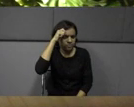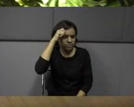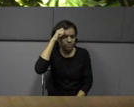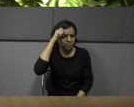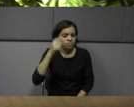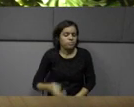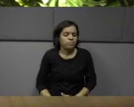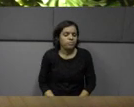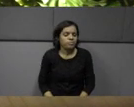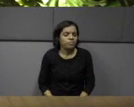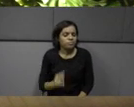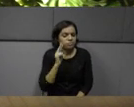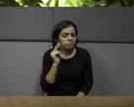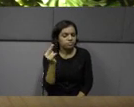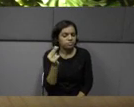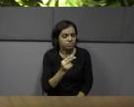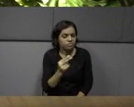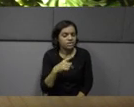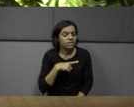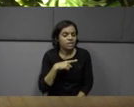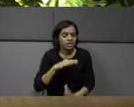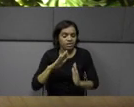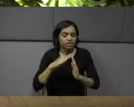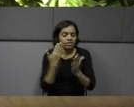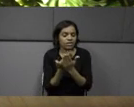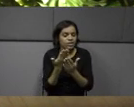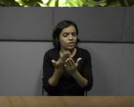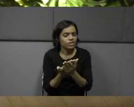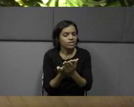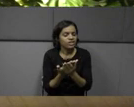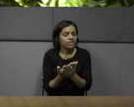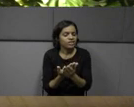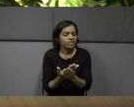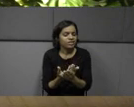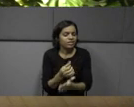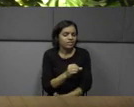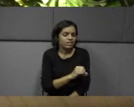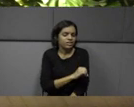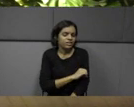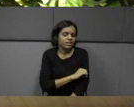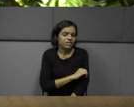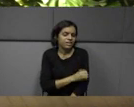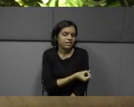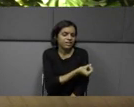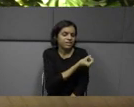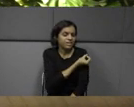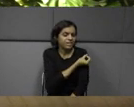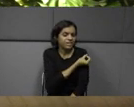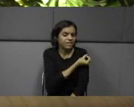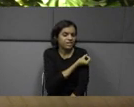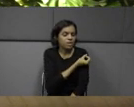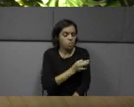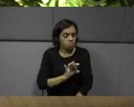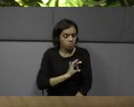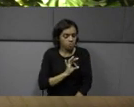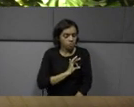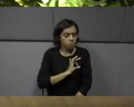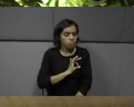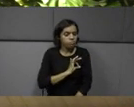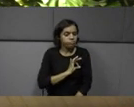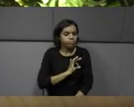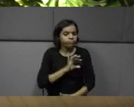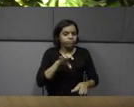e aqui uma escola fundamental ea delegacia de polícia eu acho que se a gente tivesse